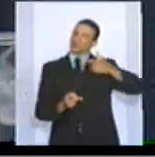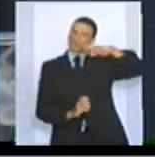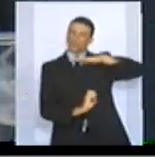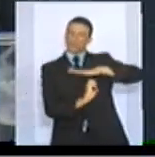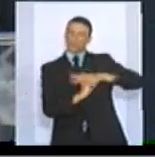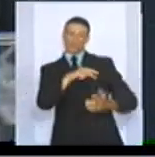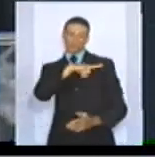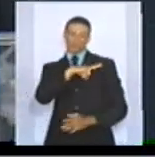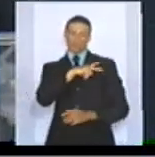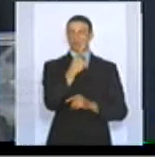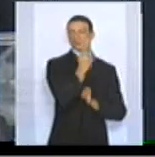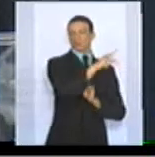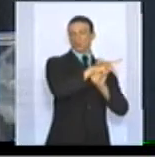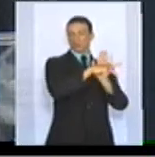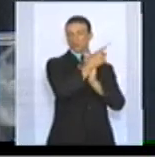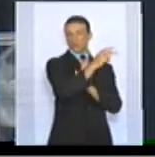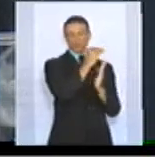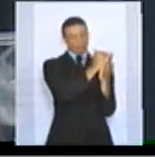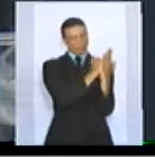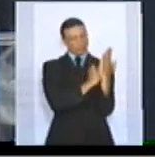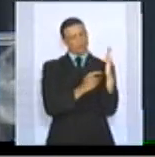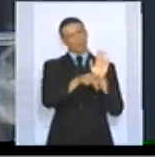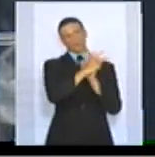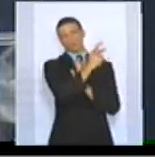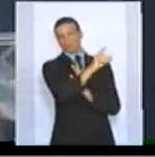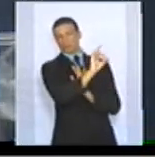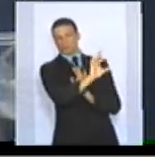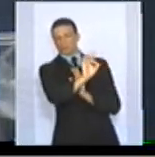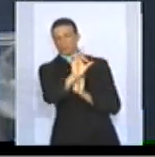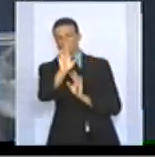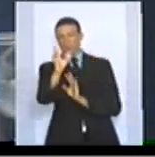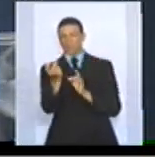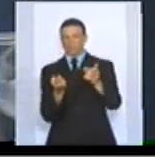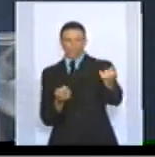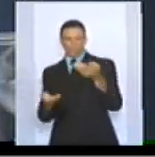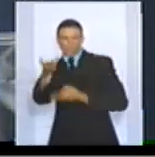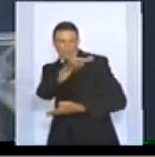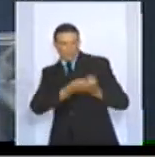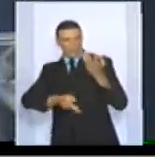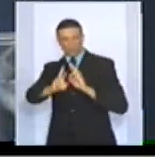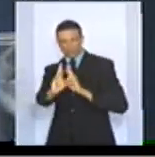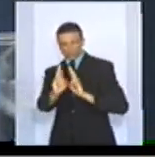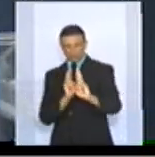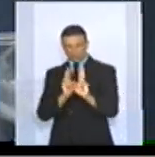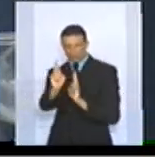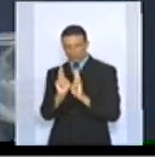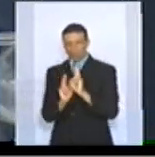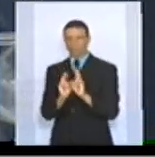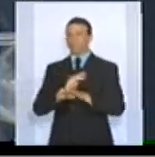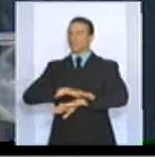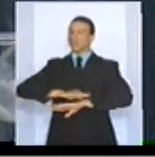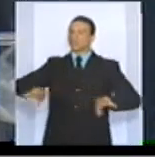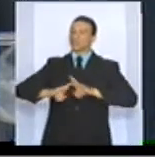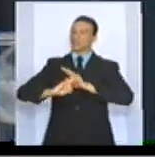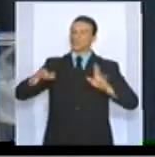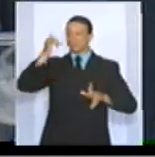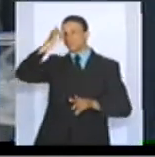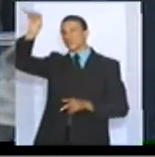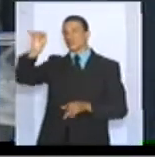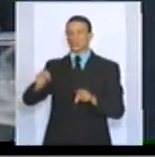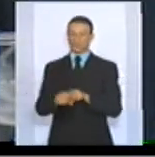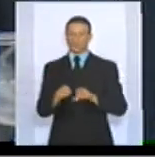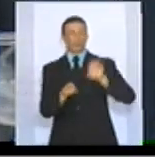deveria programar a sua própria grade, impedindo a formação de rede no horário nobre. Na Europa, na